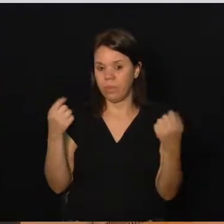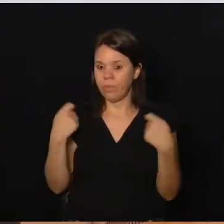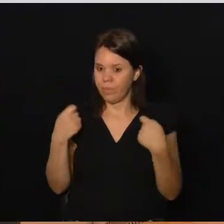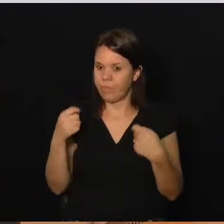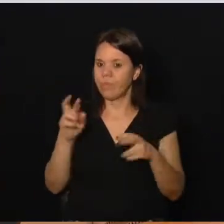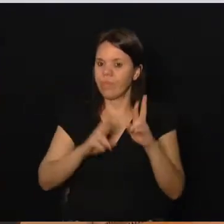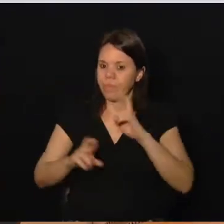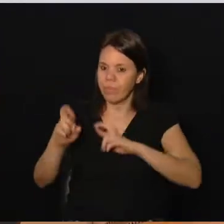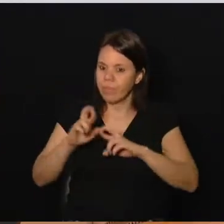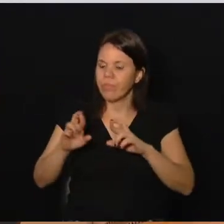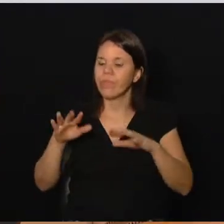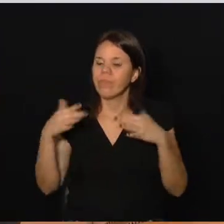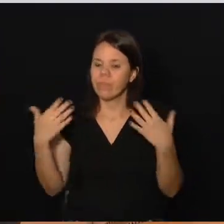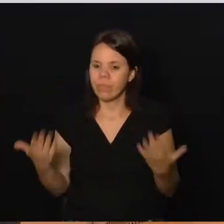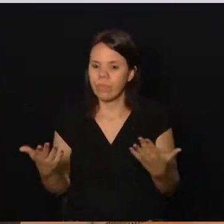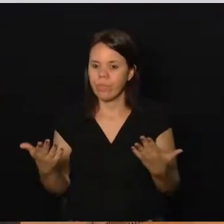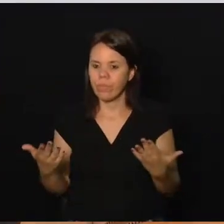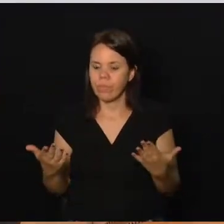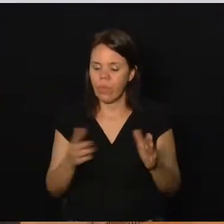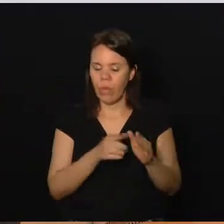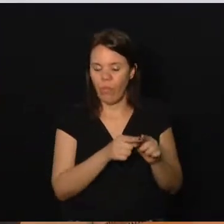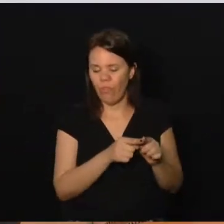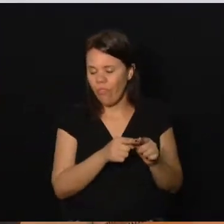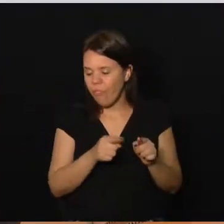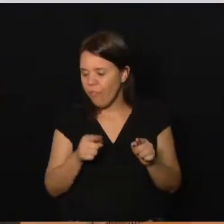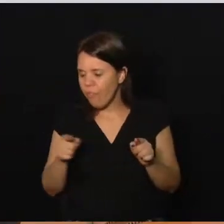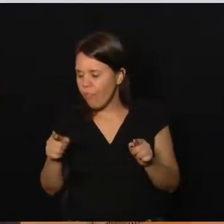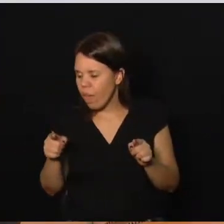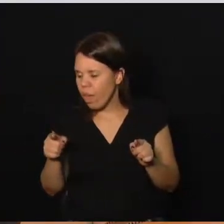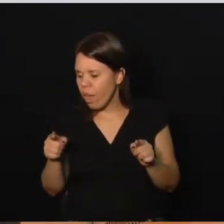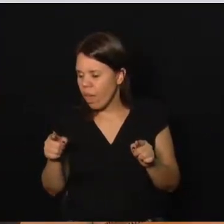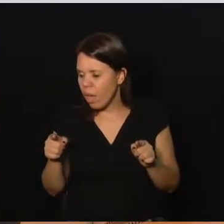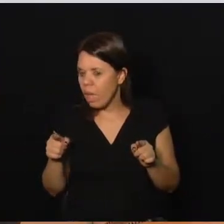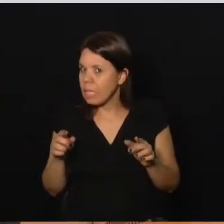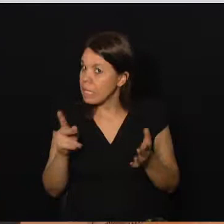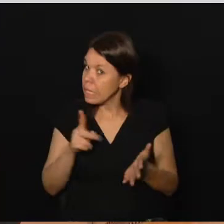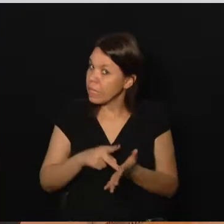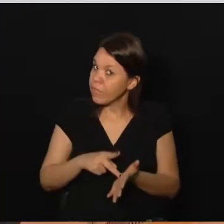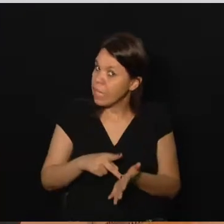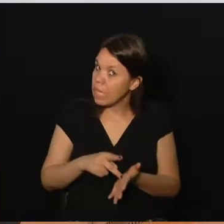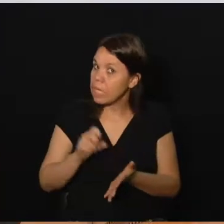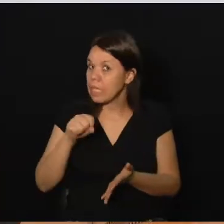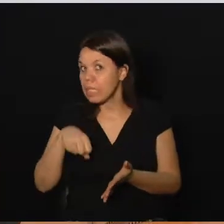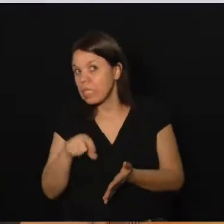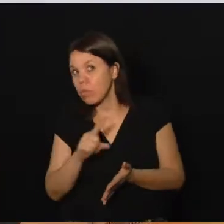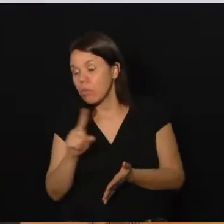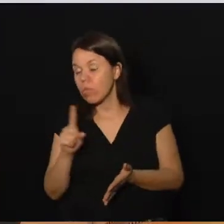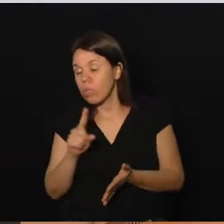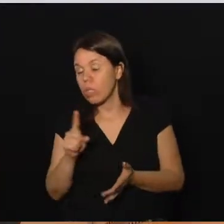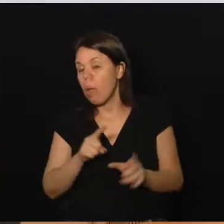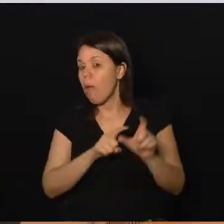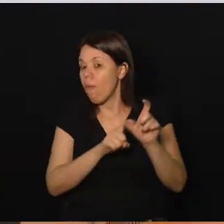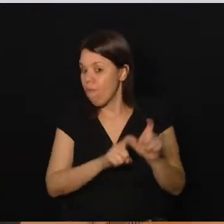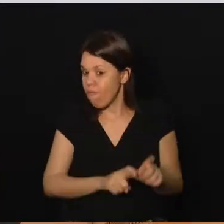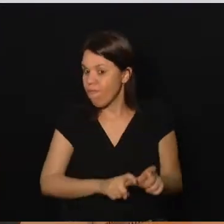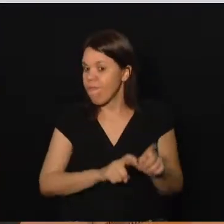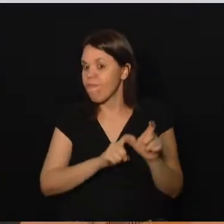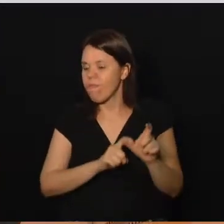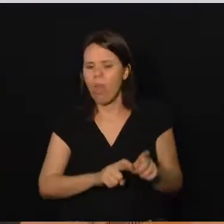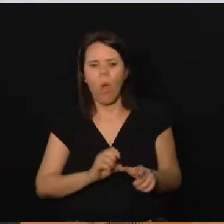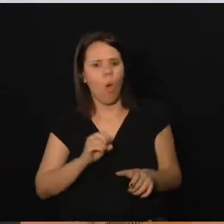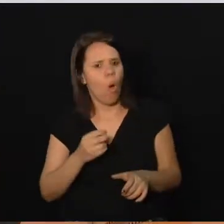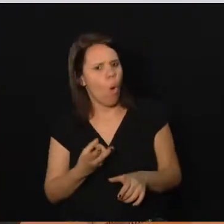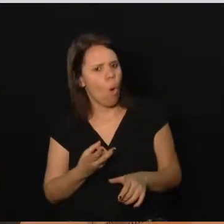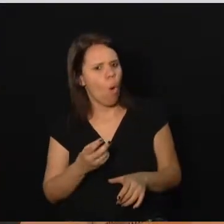é a fase que esse dependente está. Será que ele é dependente mesmo? Será que ele está na fase do